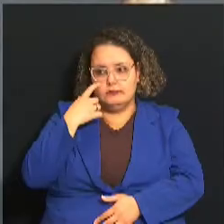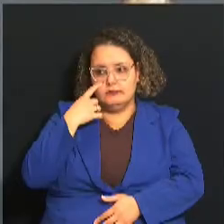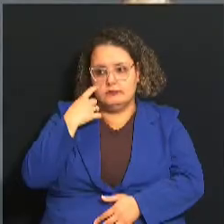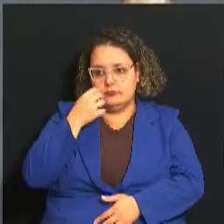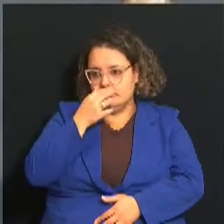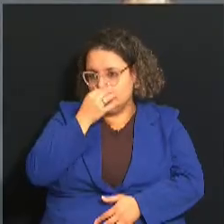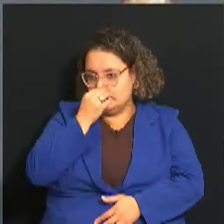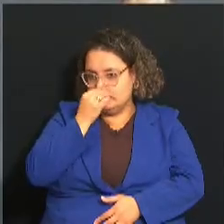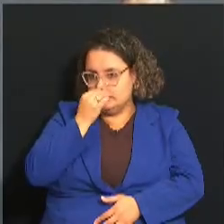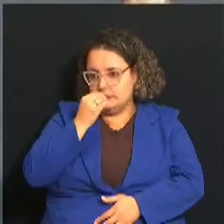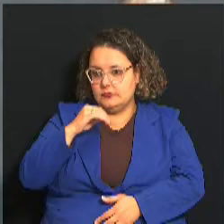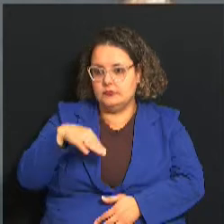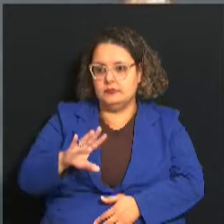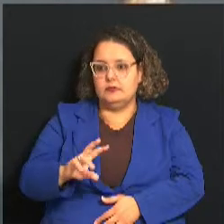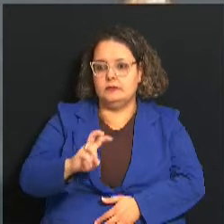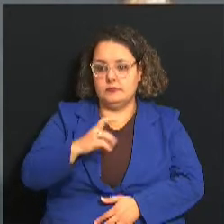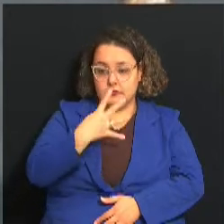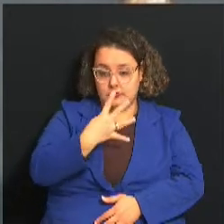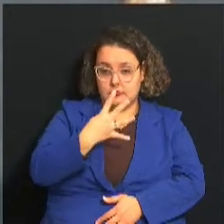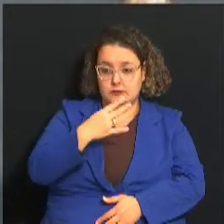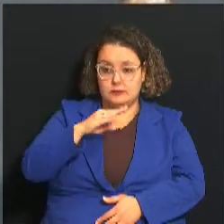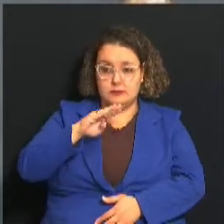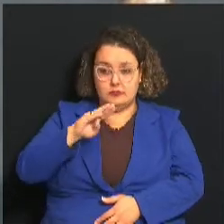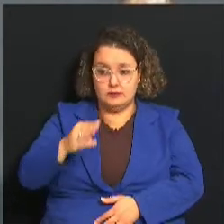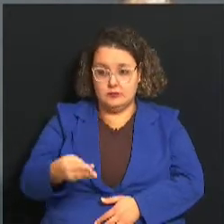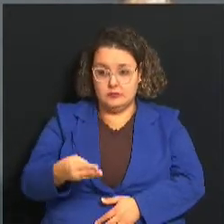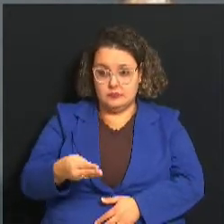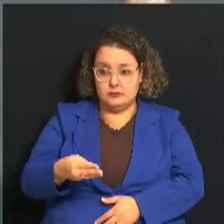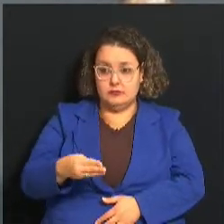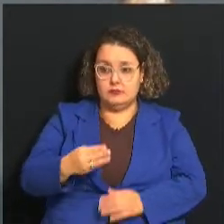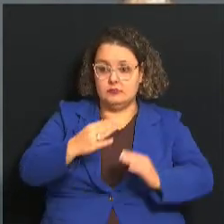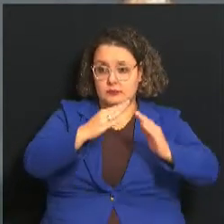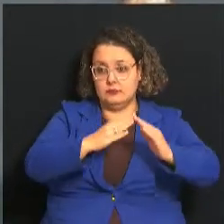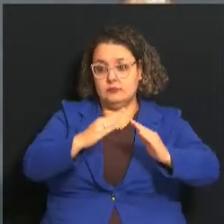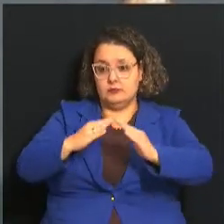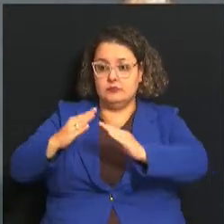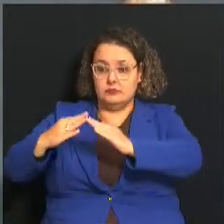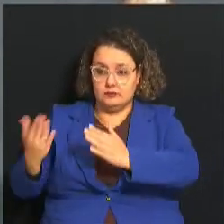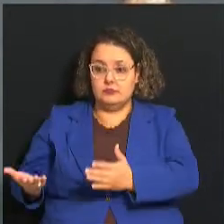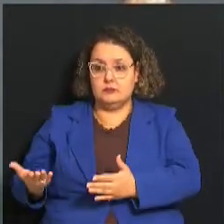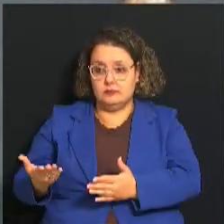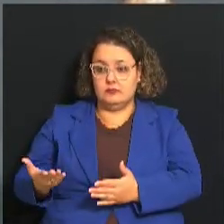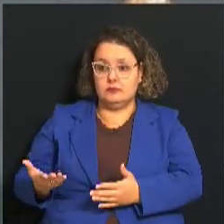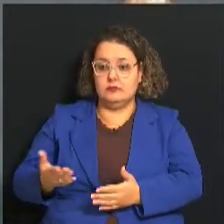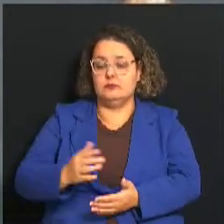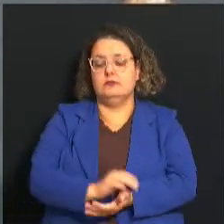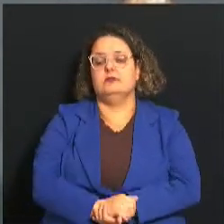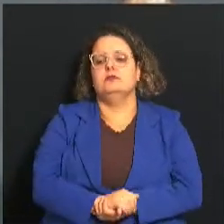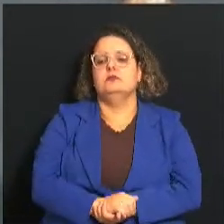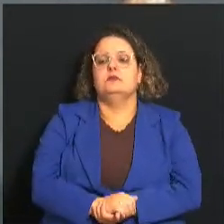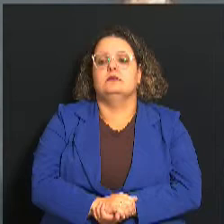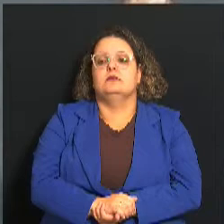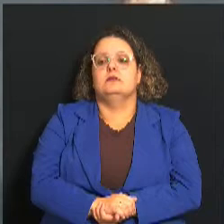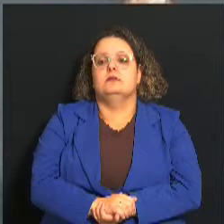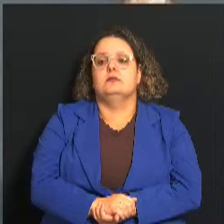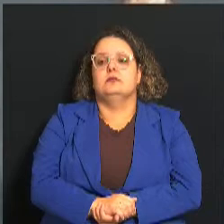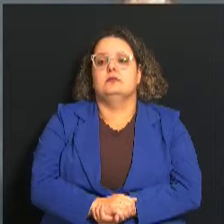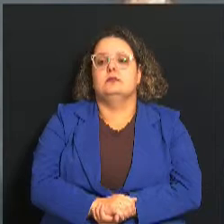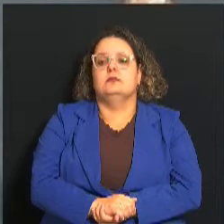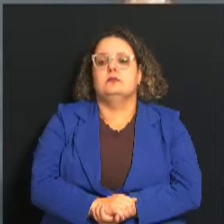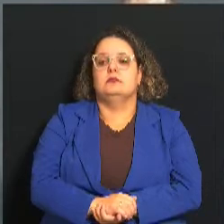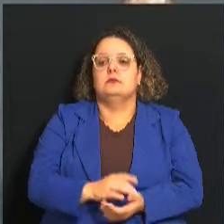de 4 bilhões de habitantes. Então, eu acho que tem que pôr um paradeiro nisso daí. E, para atender